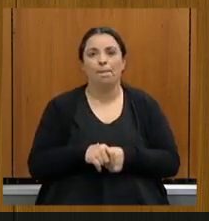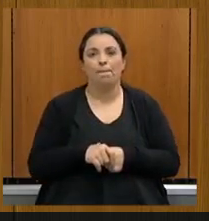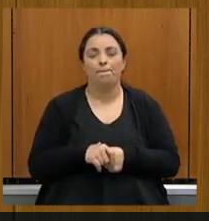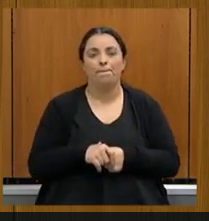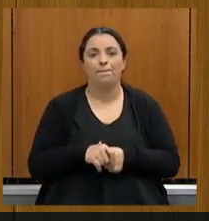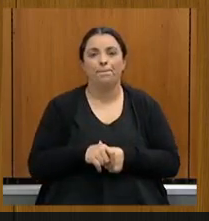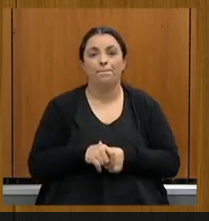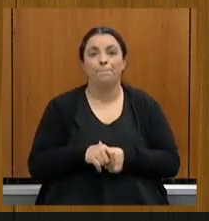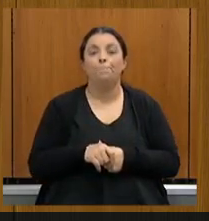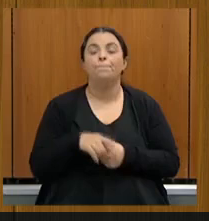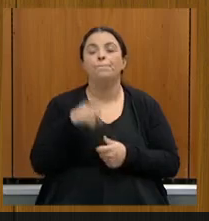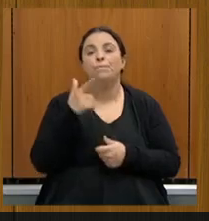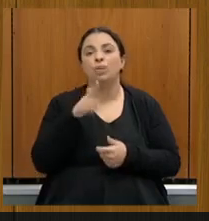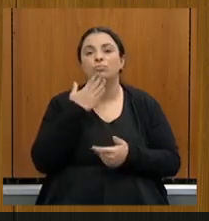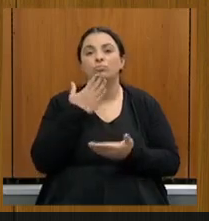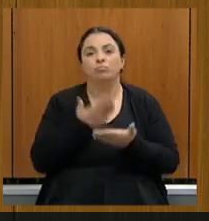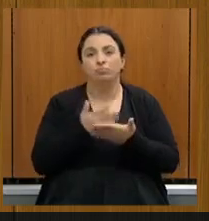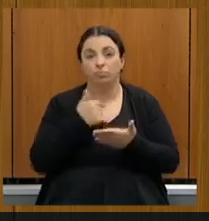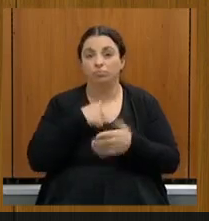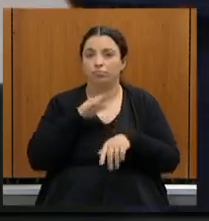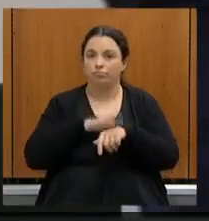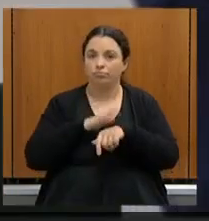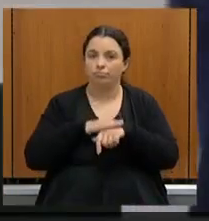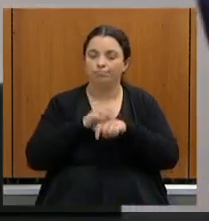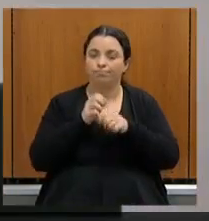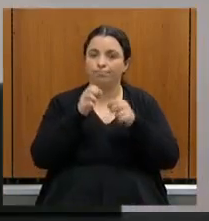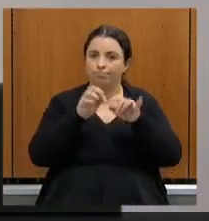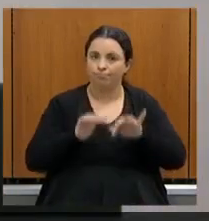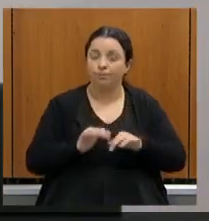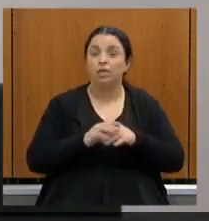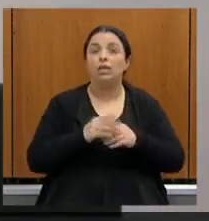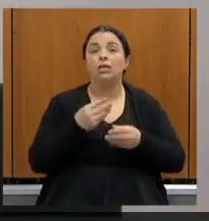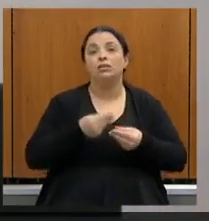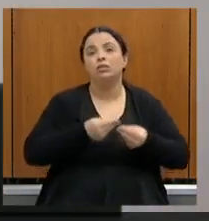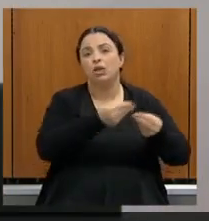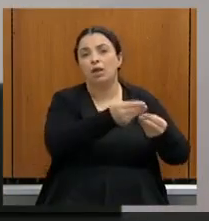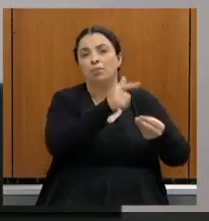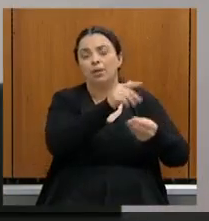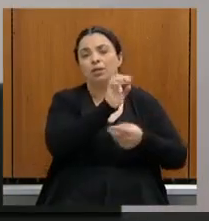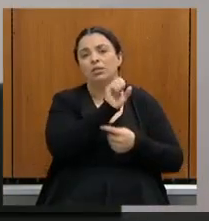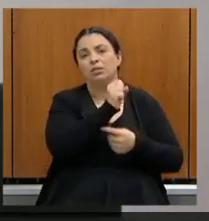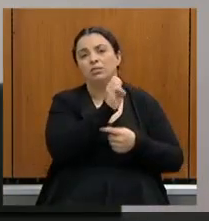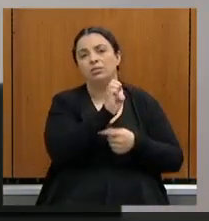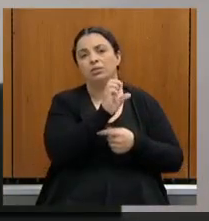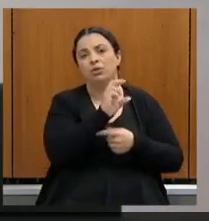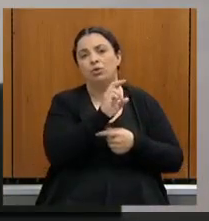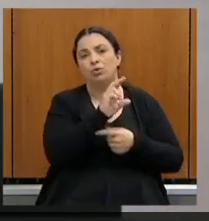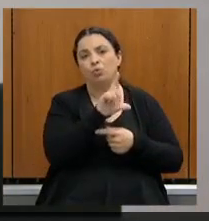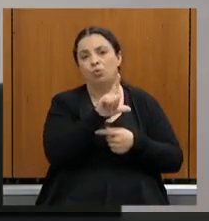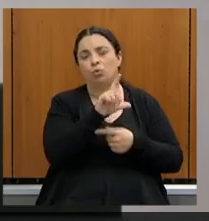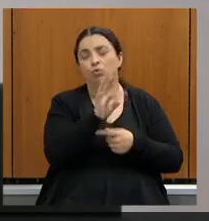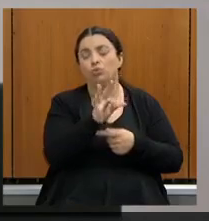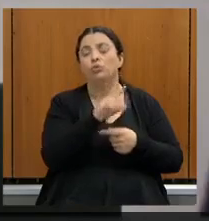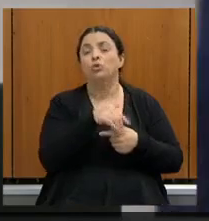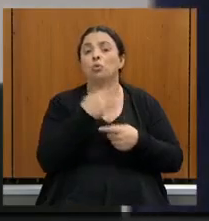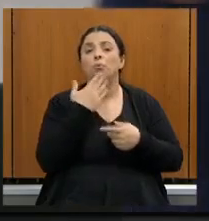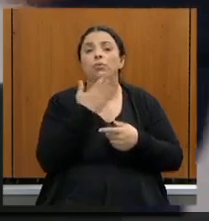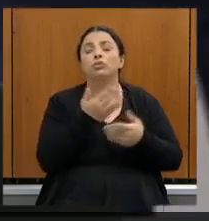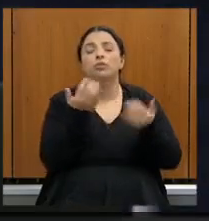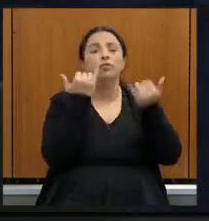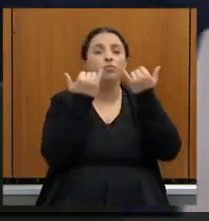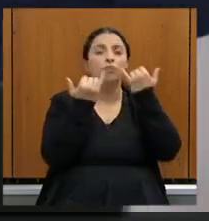temos aqui mais um requerimento de nossa autoria que seja encaminhada a secretaria de estado desenvolvimento econômico pedir de informações